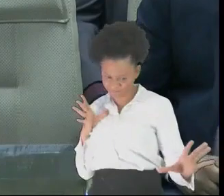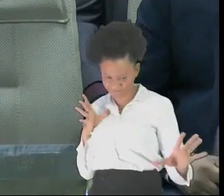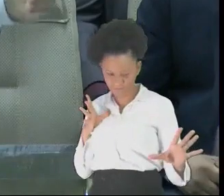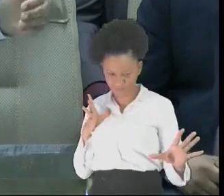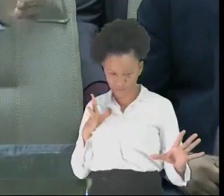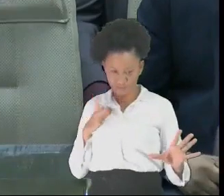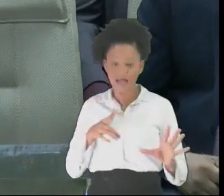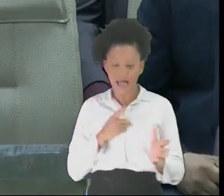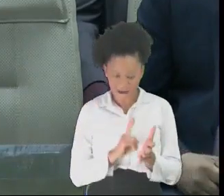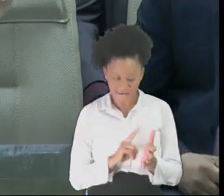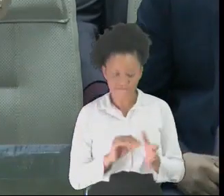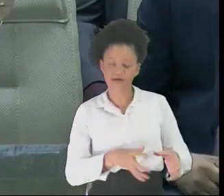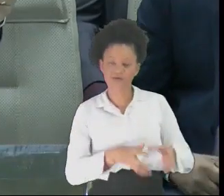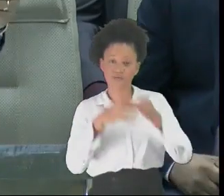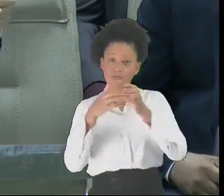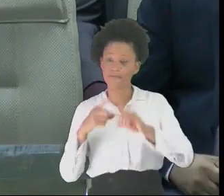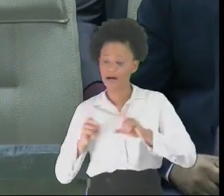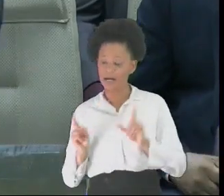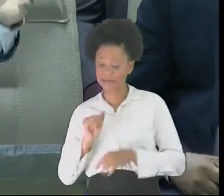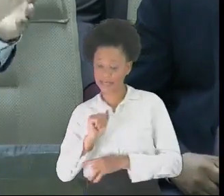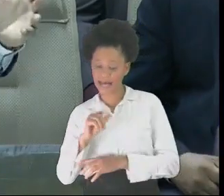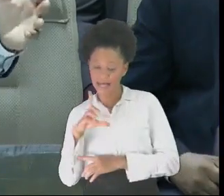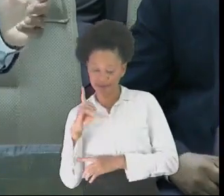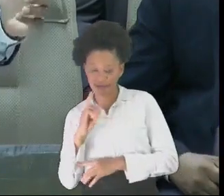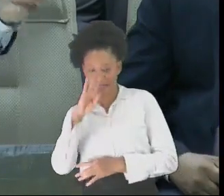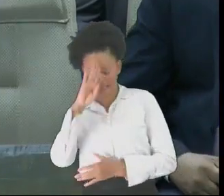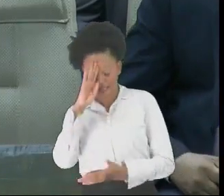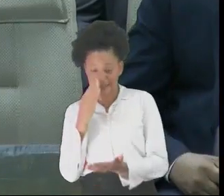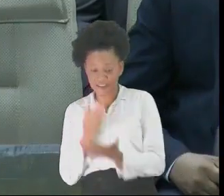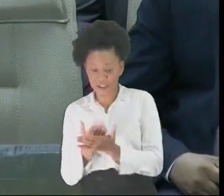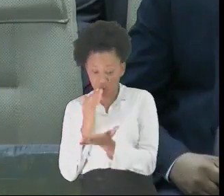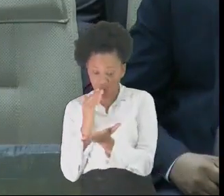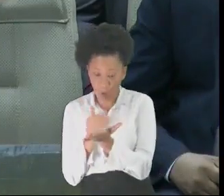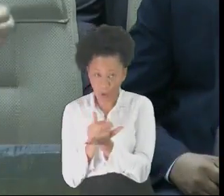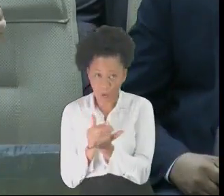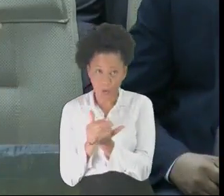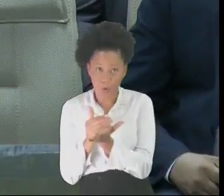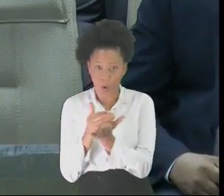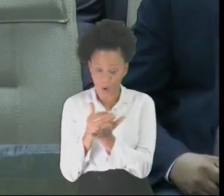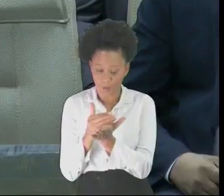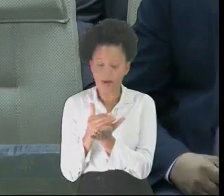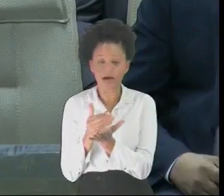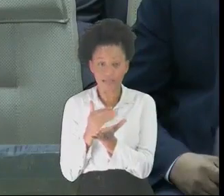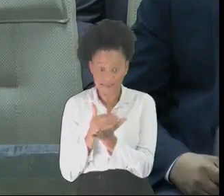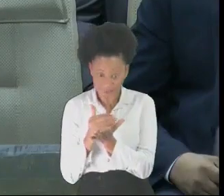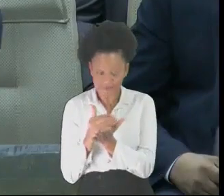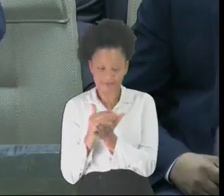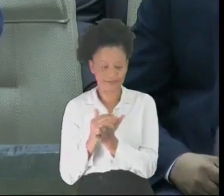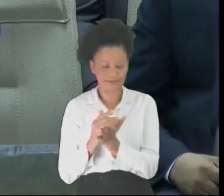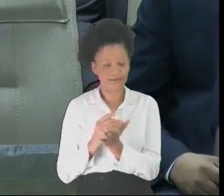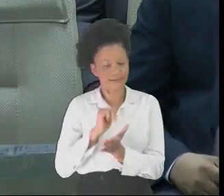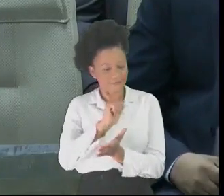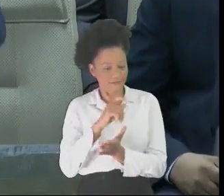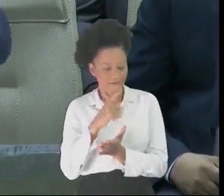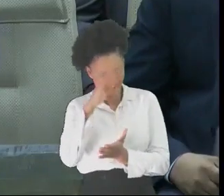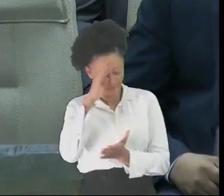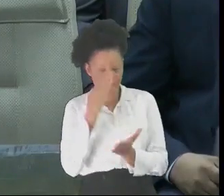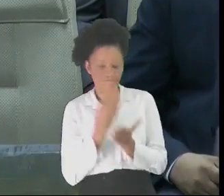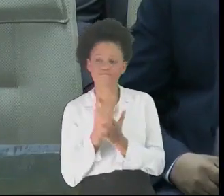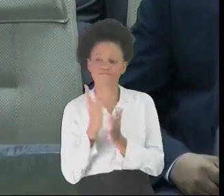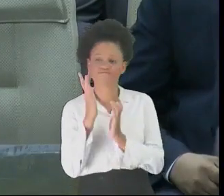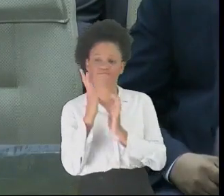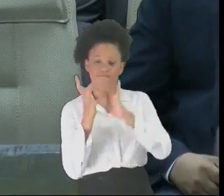no começo da semana. O começo da semana marca com o arrebatamento da igreja. Então, meus amados irmãos, que Deus